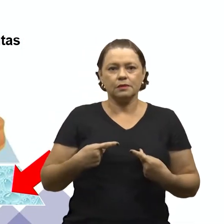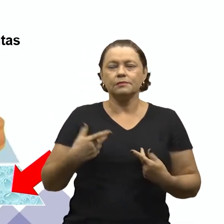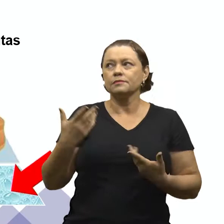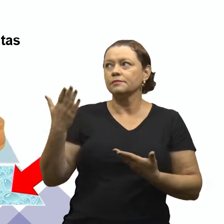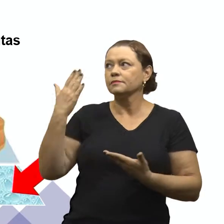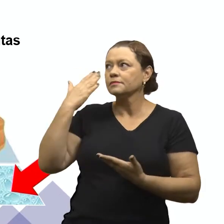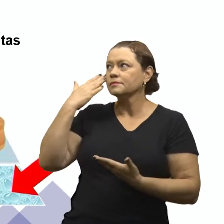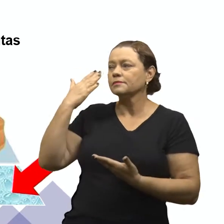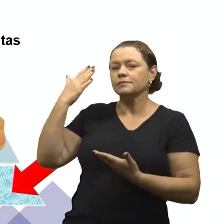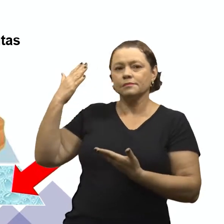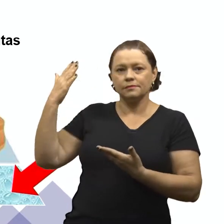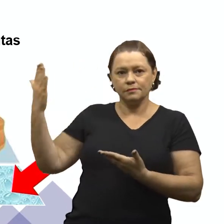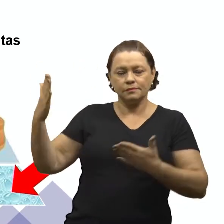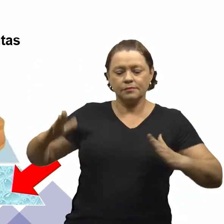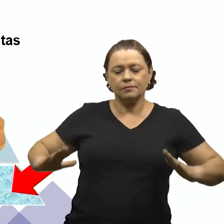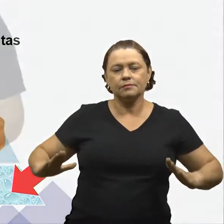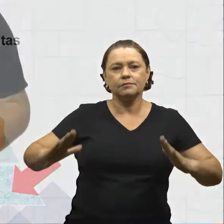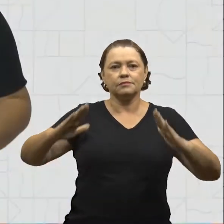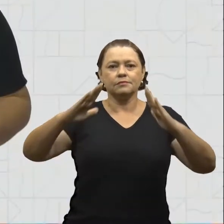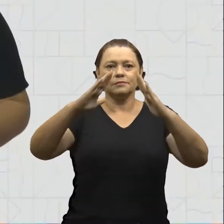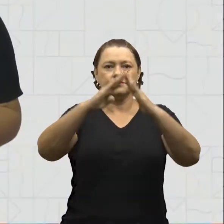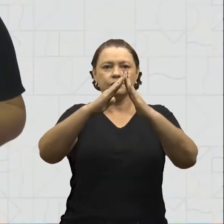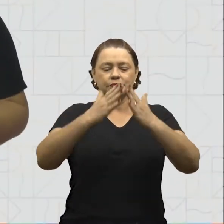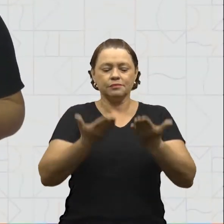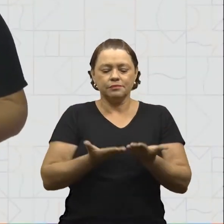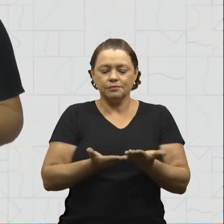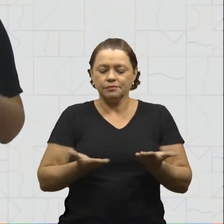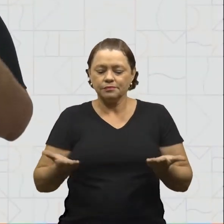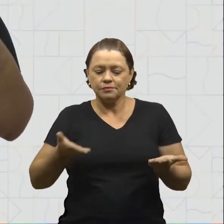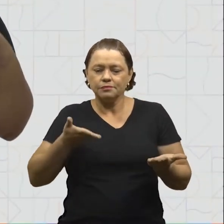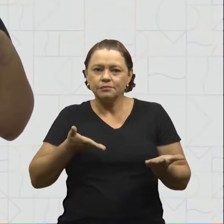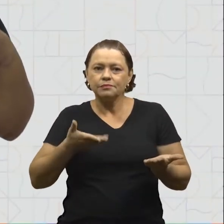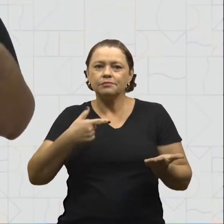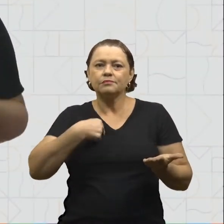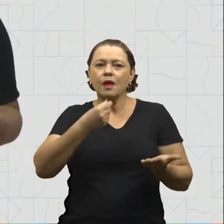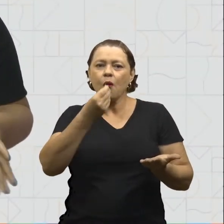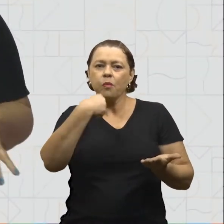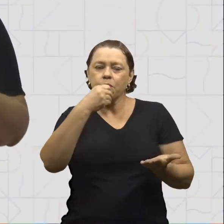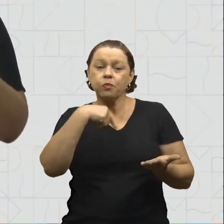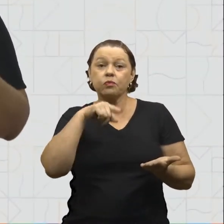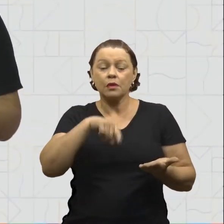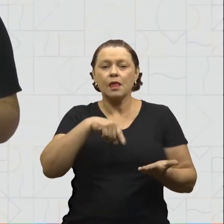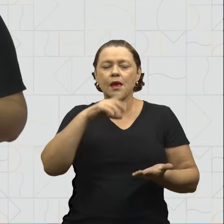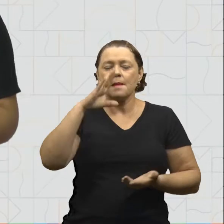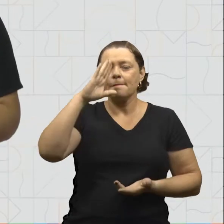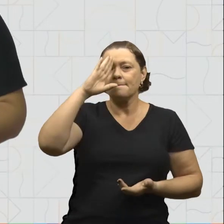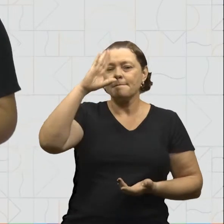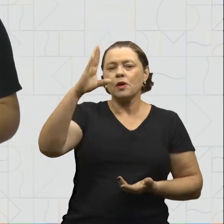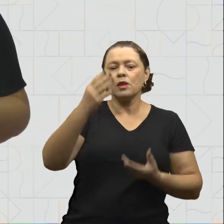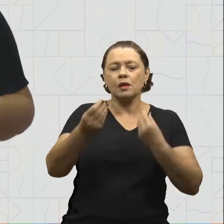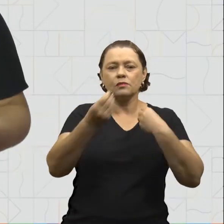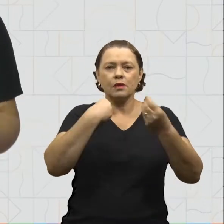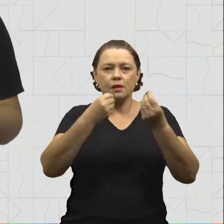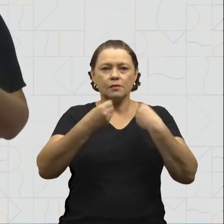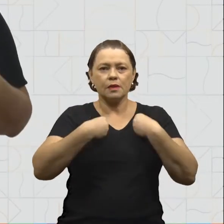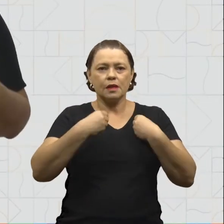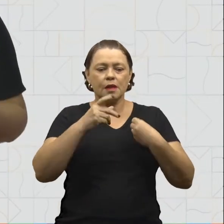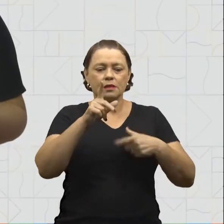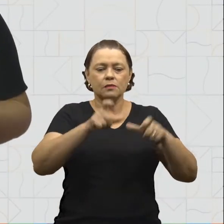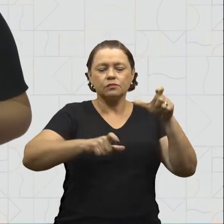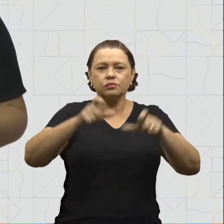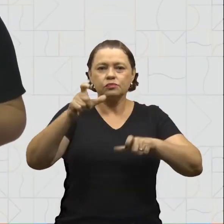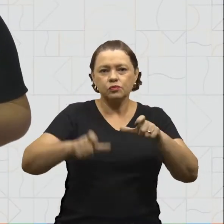a base da pirâmide alimentar. Além de essencial na alimentação do homem e demais seres vivos, a água